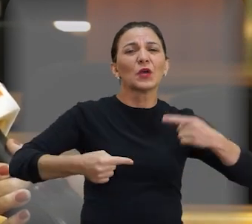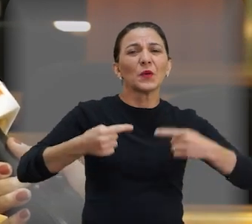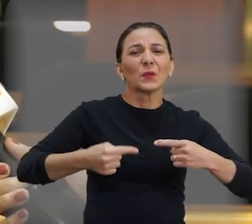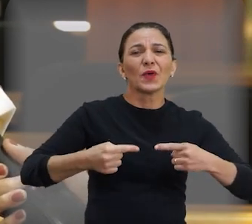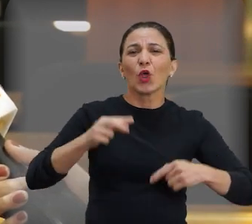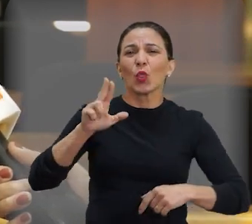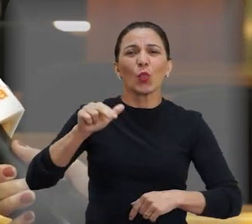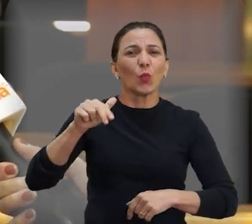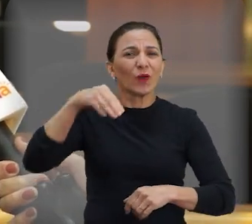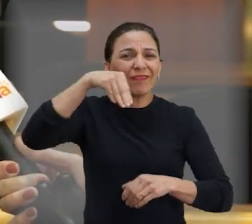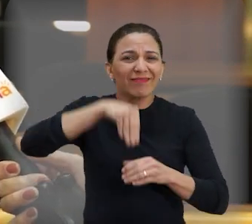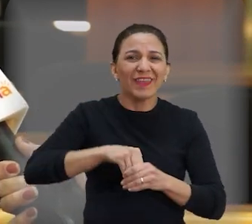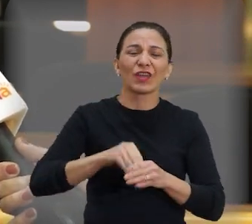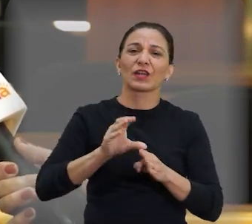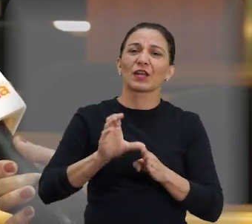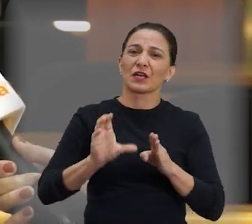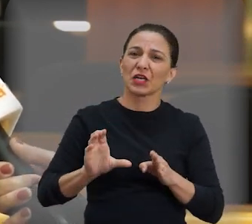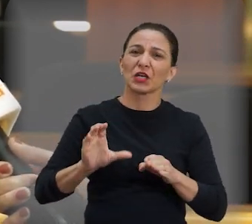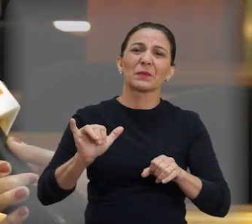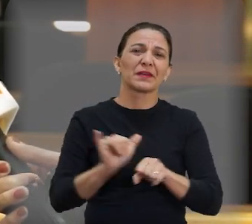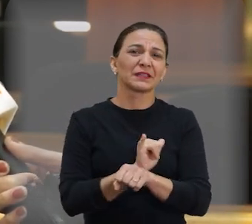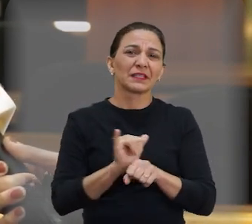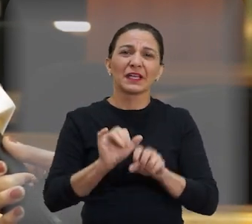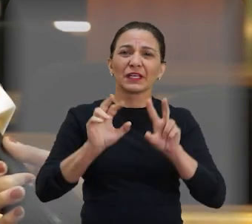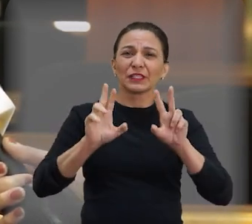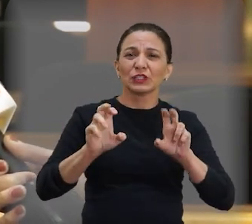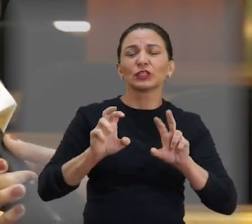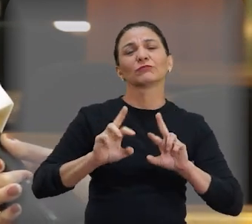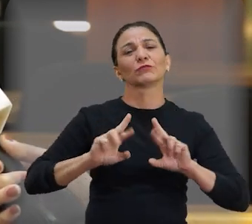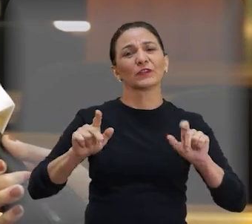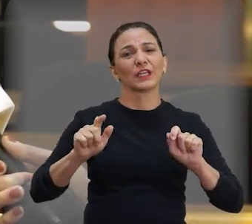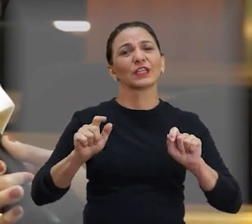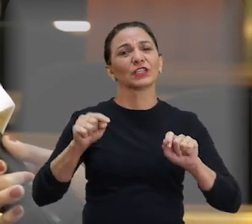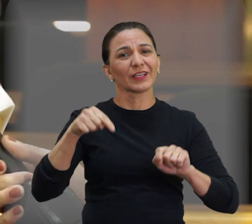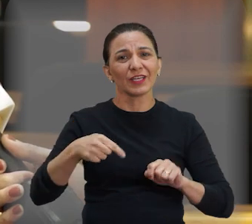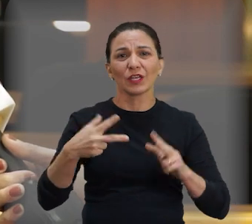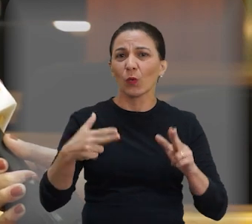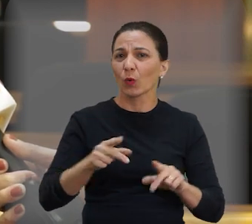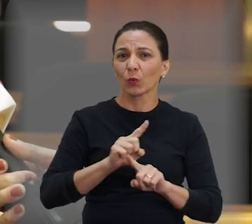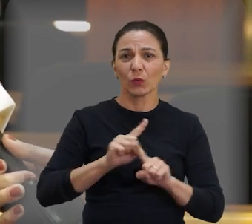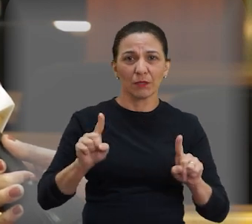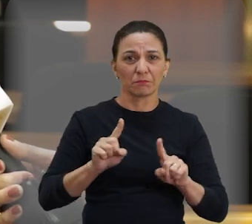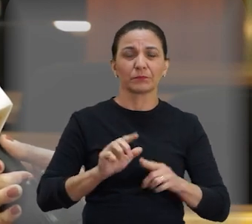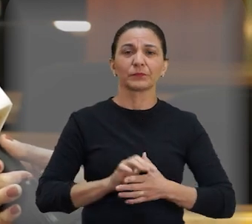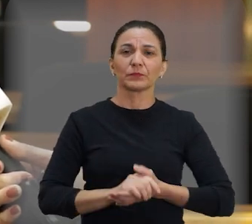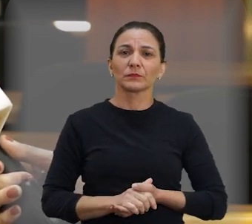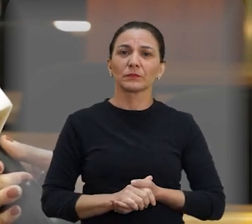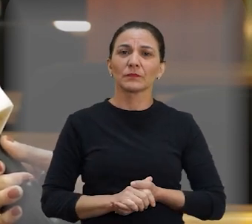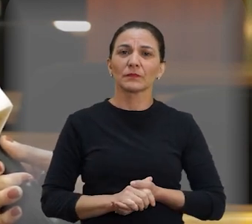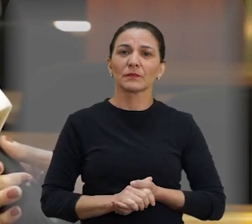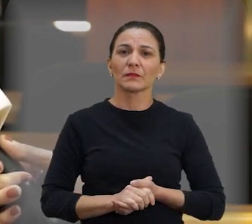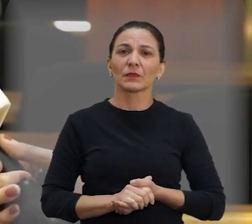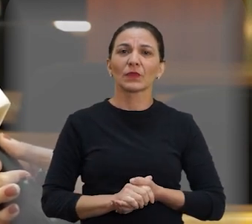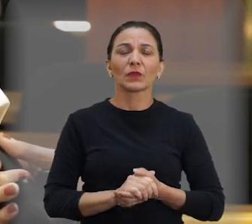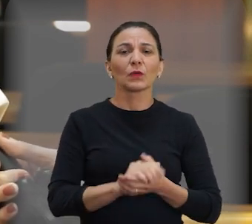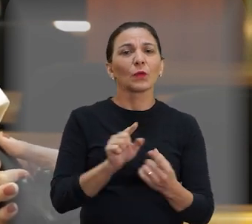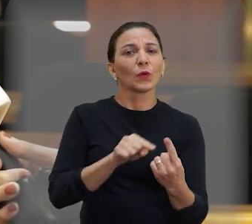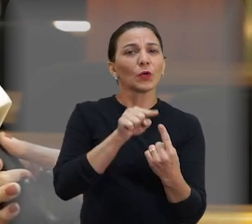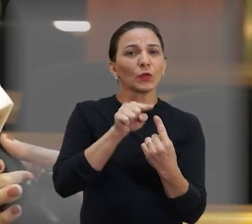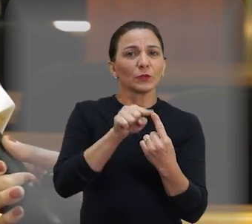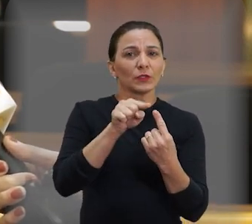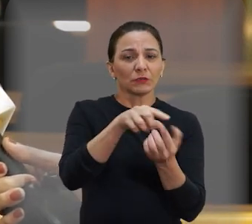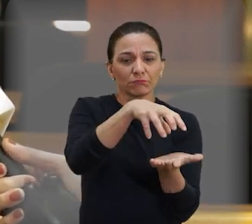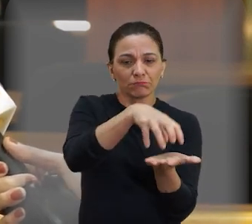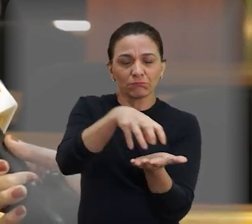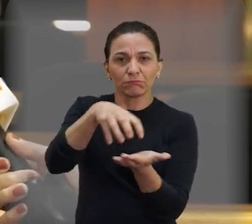foi debatido aqui na Câmara não Dessa forma não com esse título então A ideia é trazer os aparelhos de